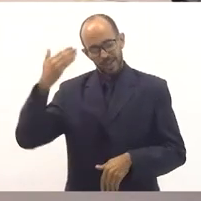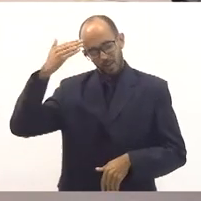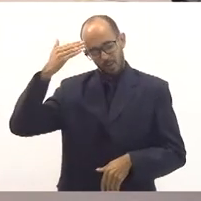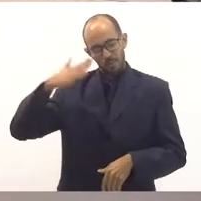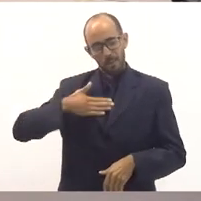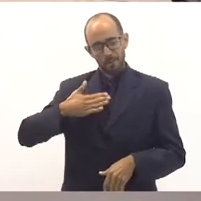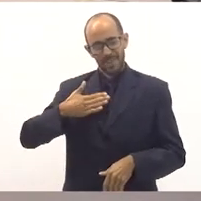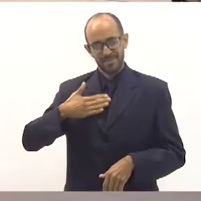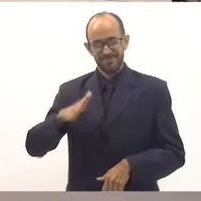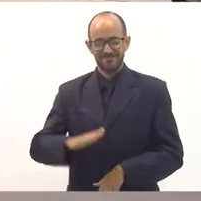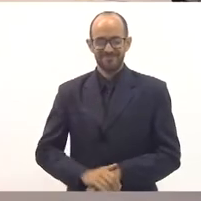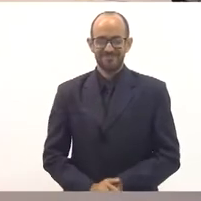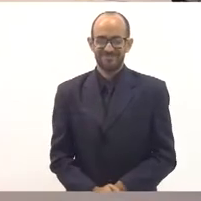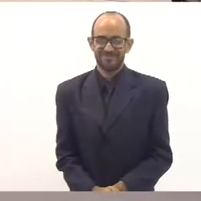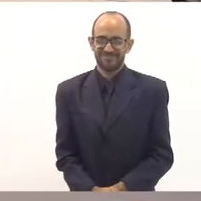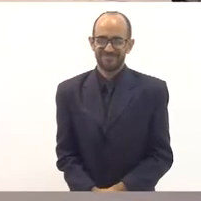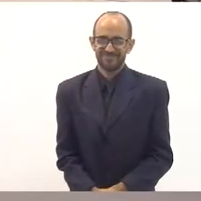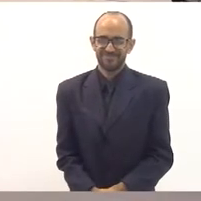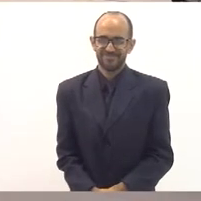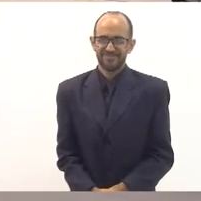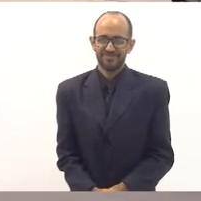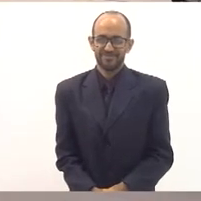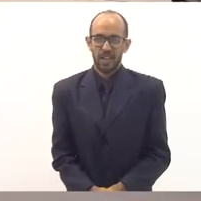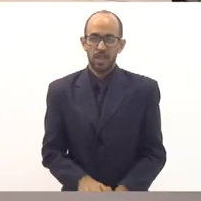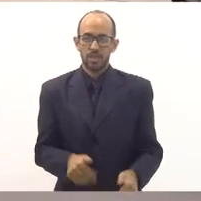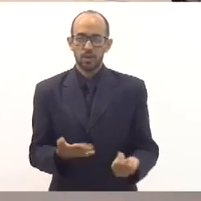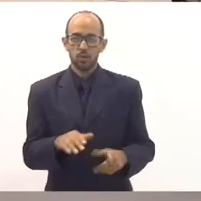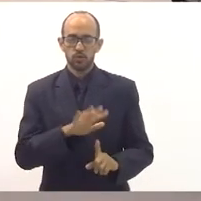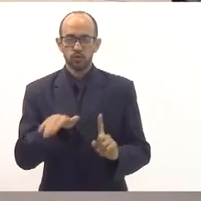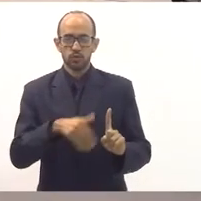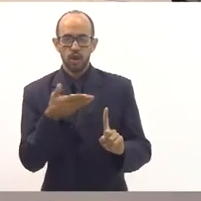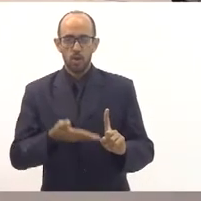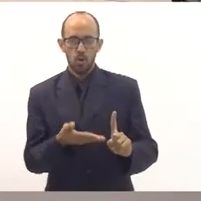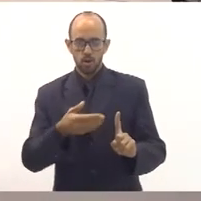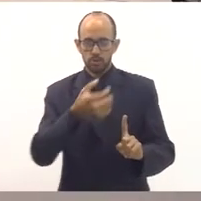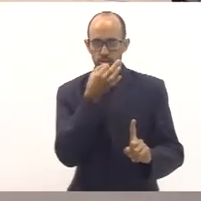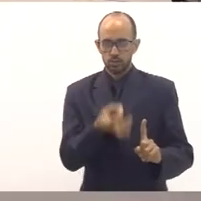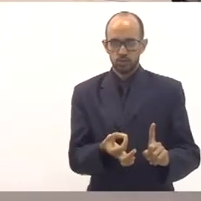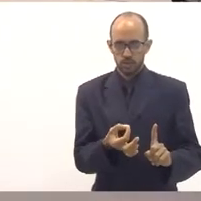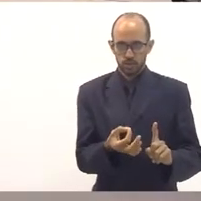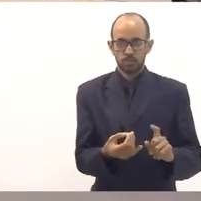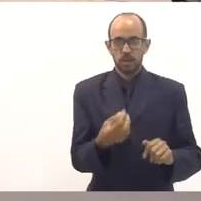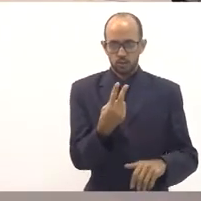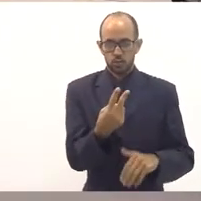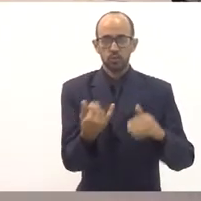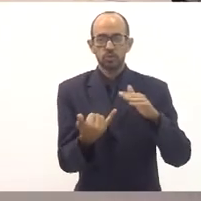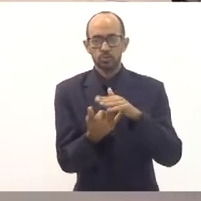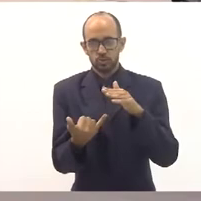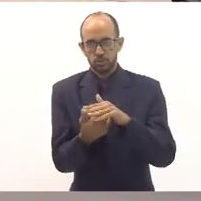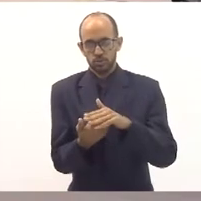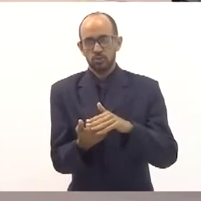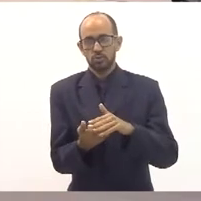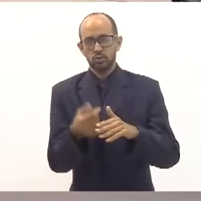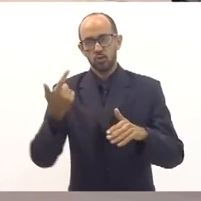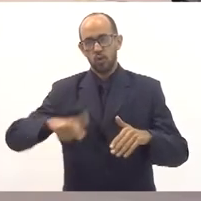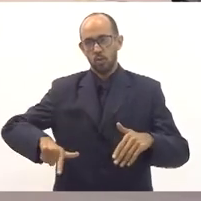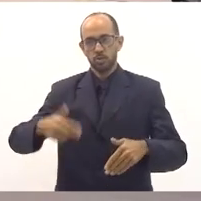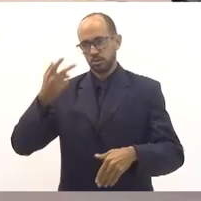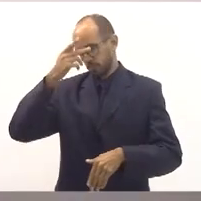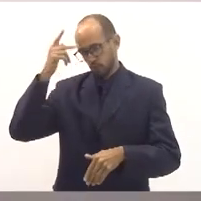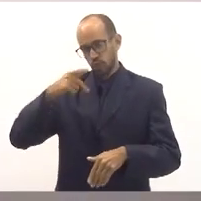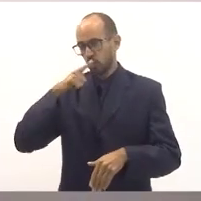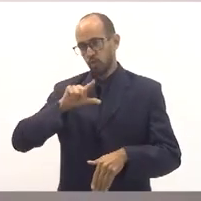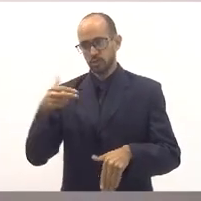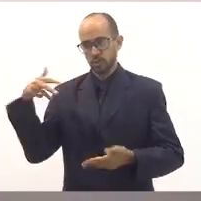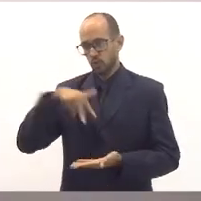e tive a honra de ser indicado pelo que elas duas organizações está aqui hoje né outras pessoas não puderam estar aqui